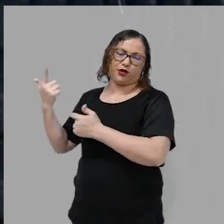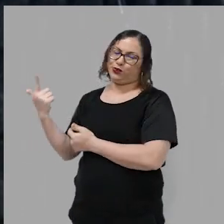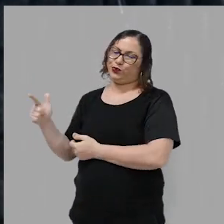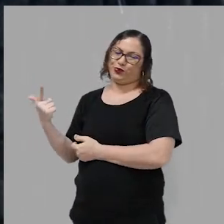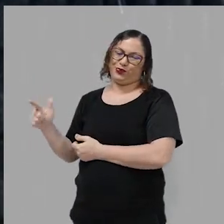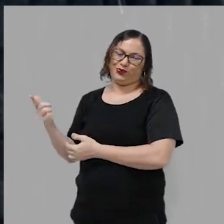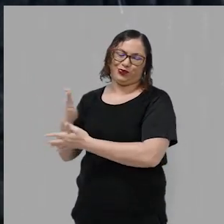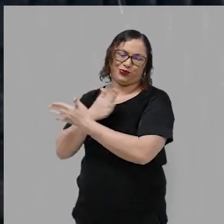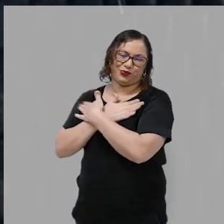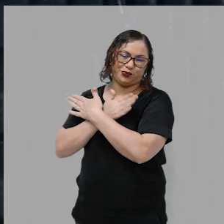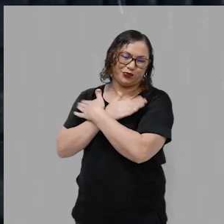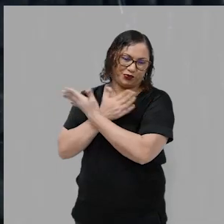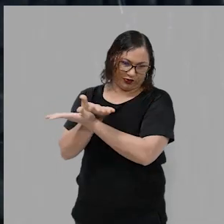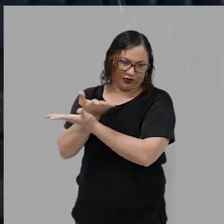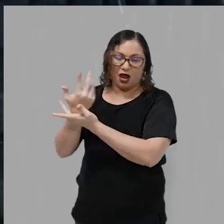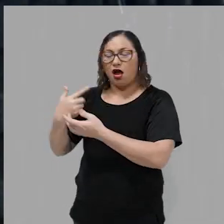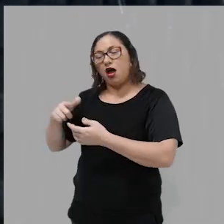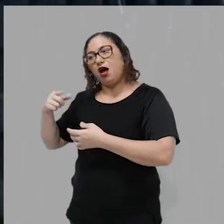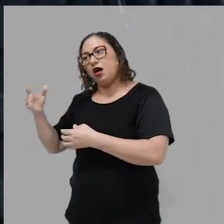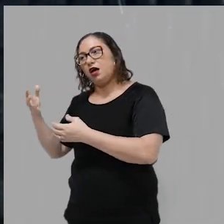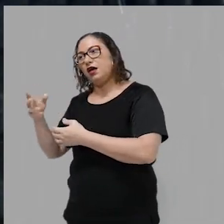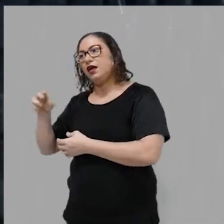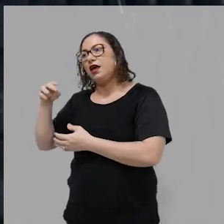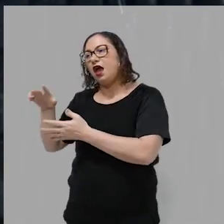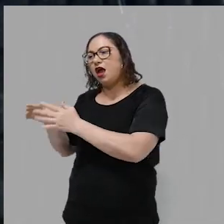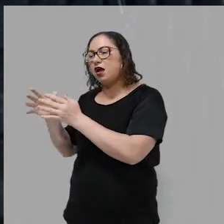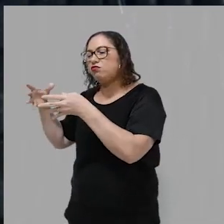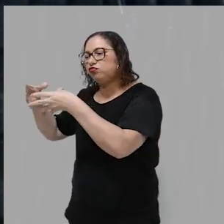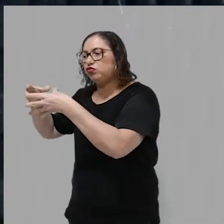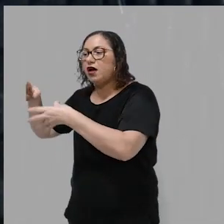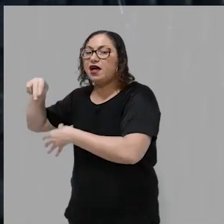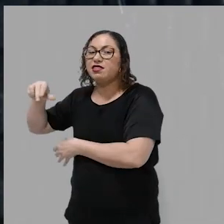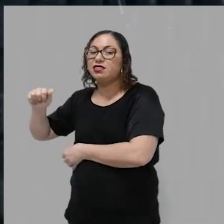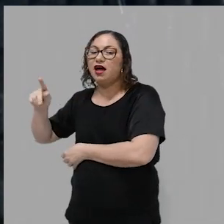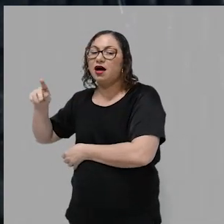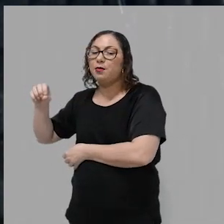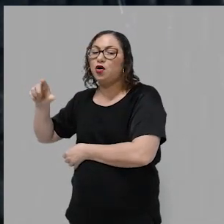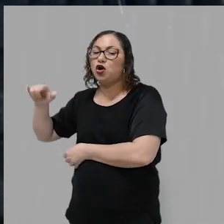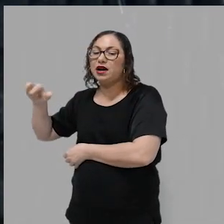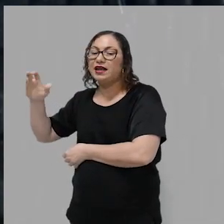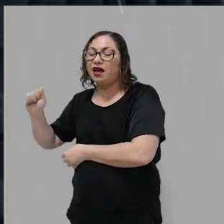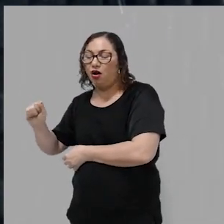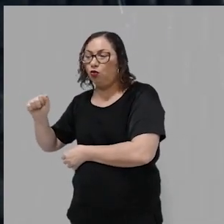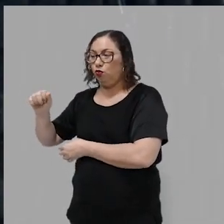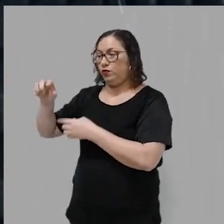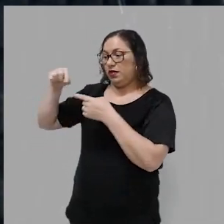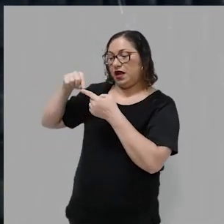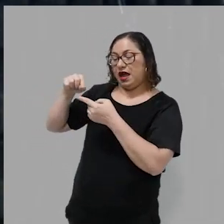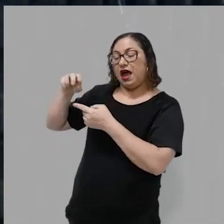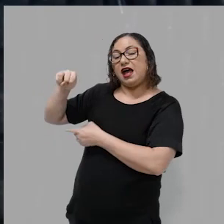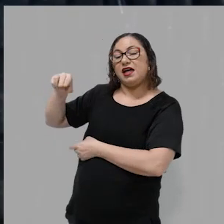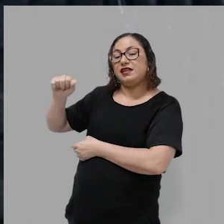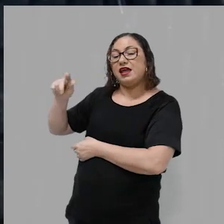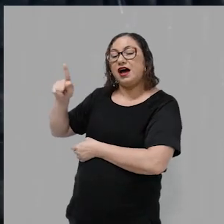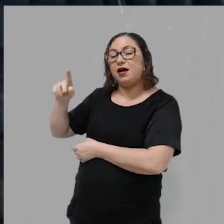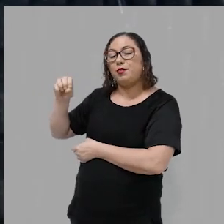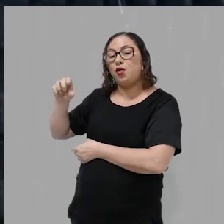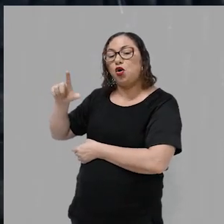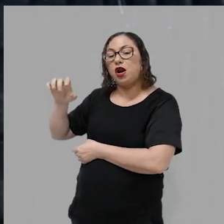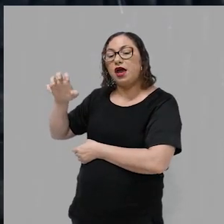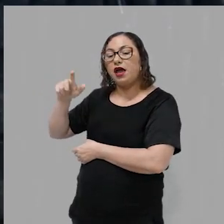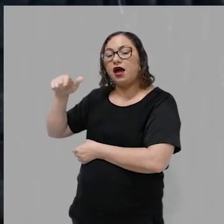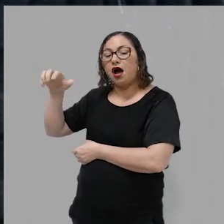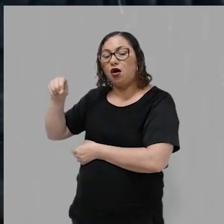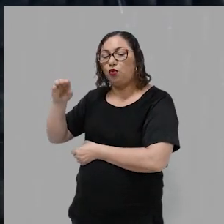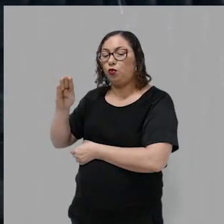Napoleão, Napoleão tinha perdido, Napoleão tinha caído, e eles viraram os desafetos. E agora, como é que eu vou sobreviver se eu não